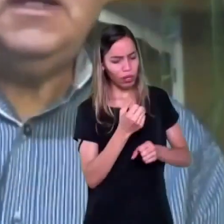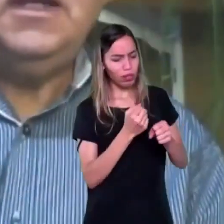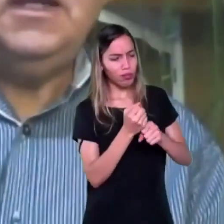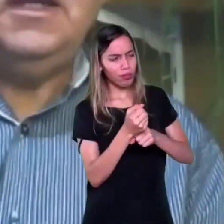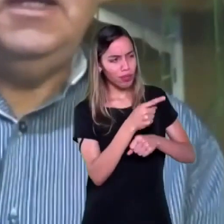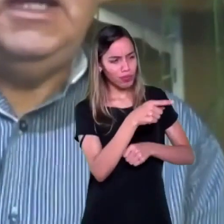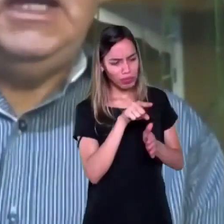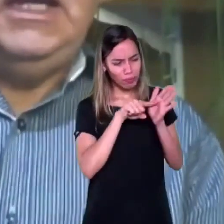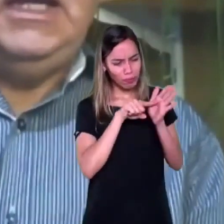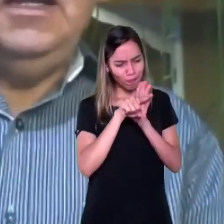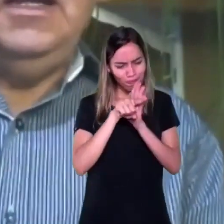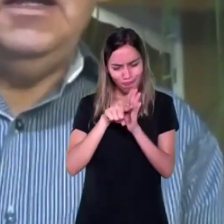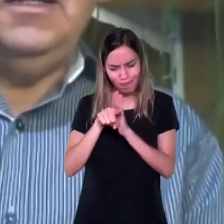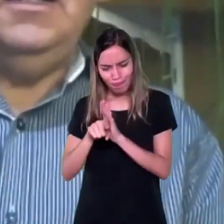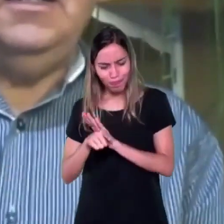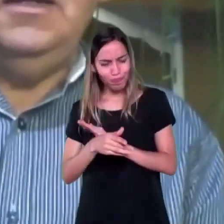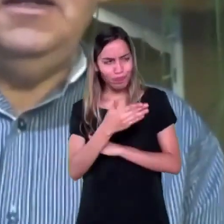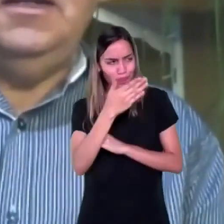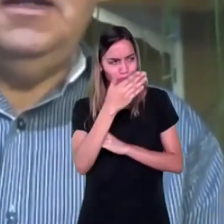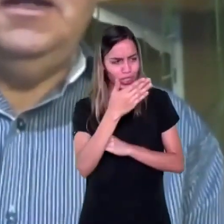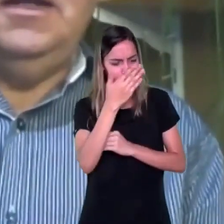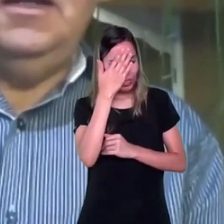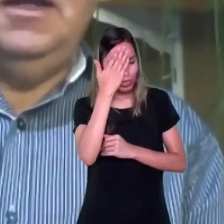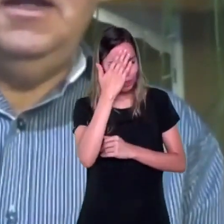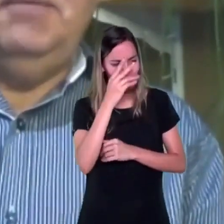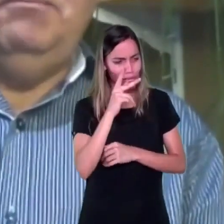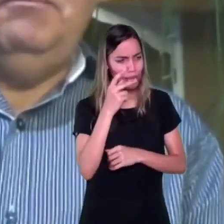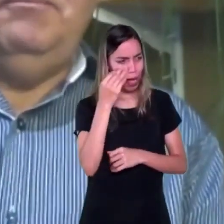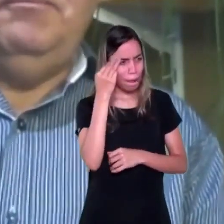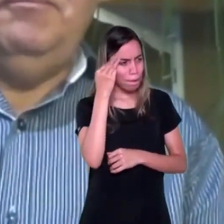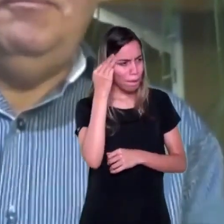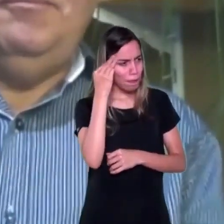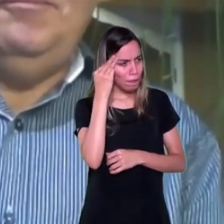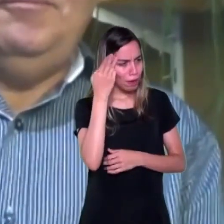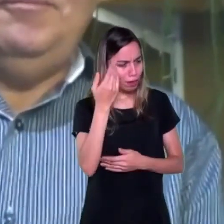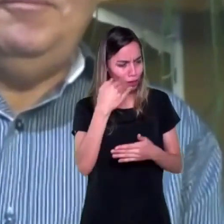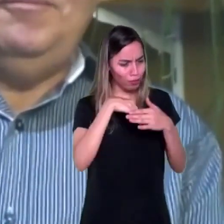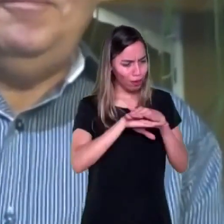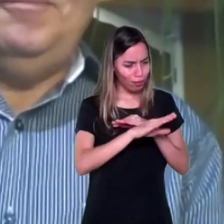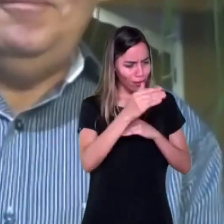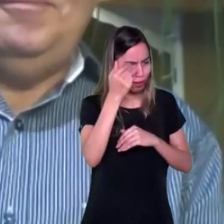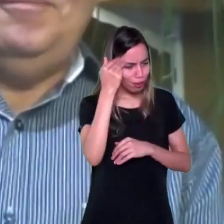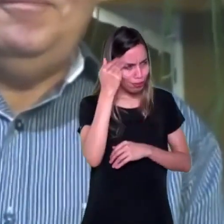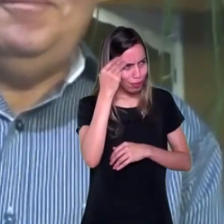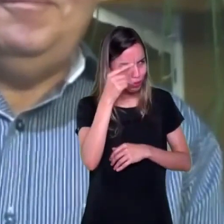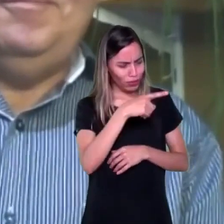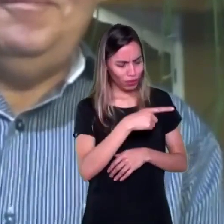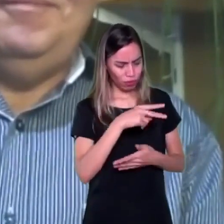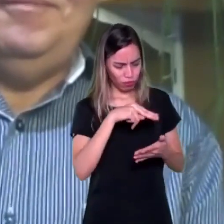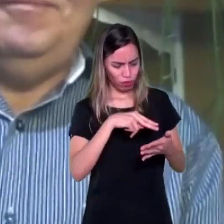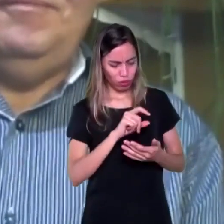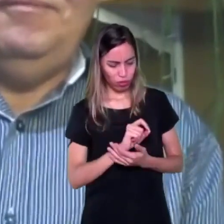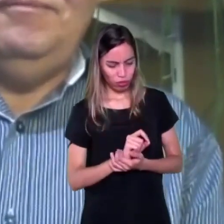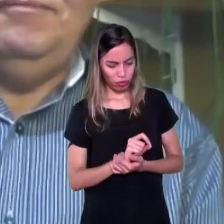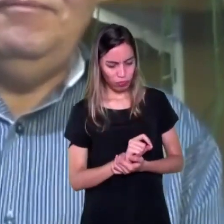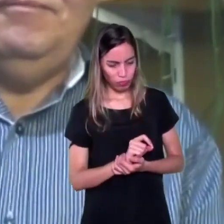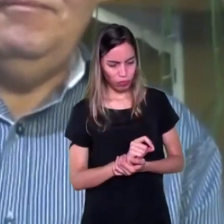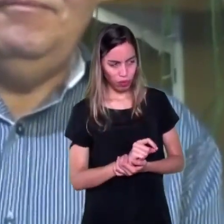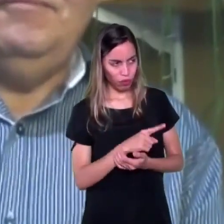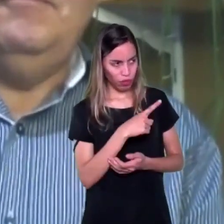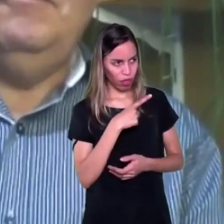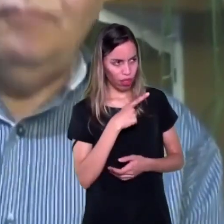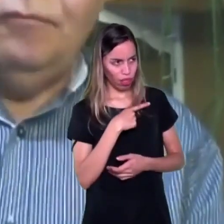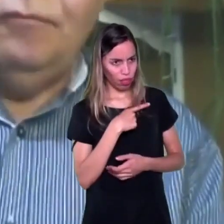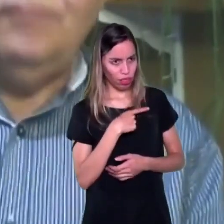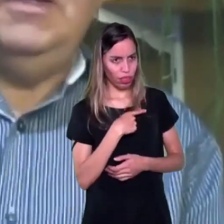busca de preservação da memória? Porque eu li aqui que você tem coluna em jornais